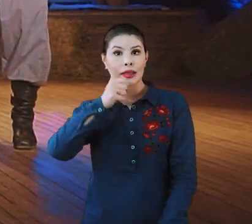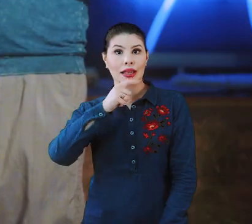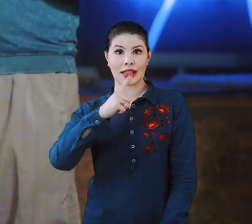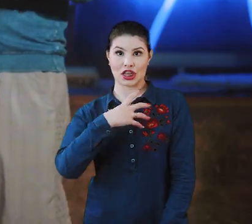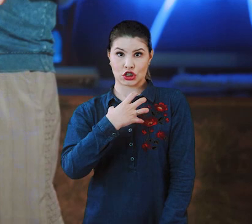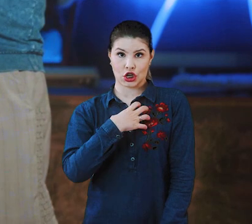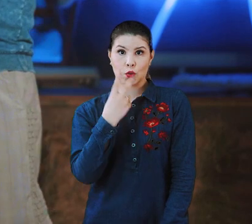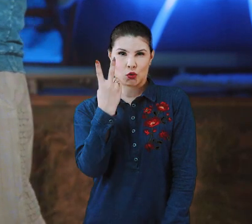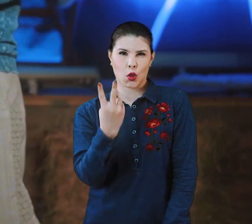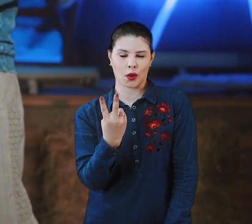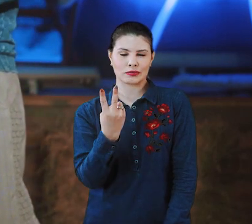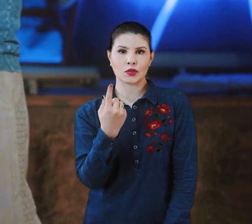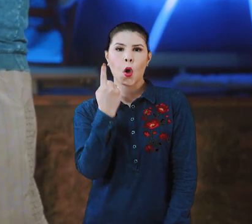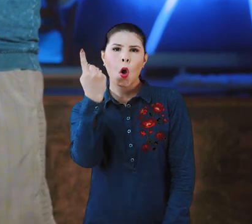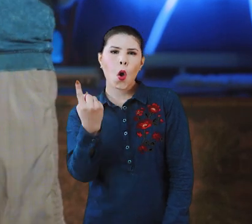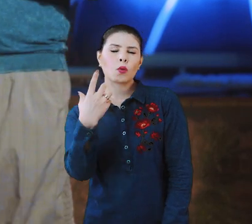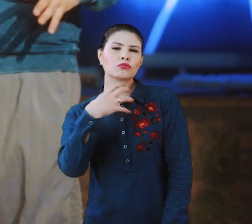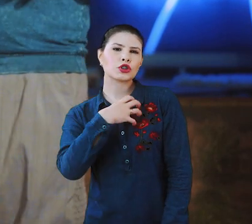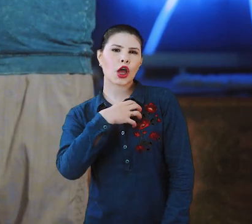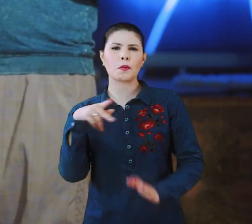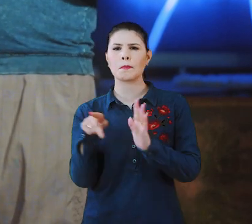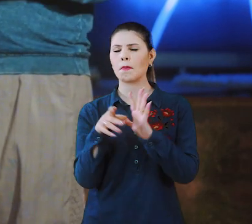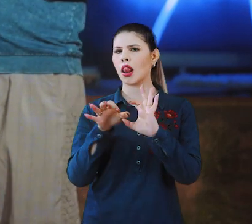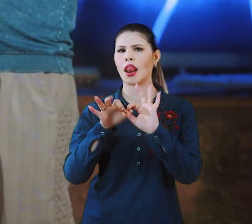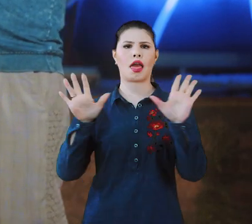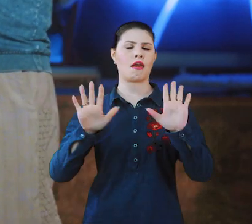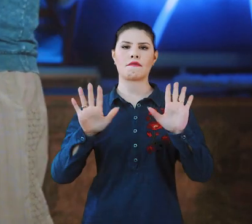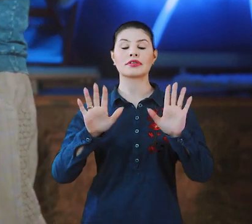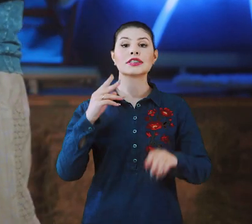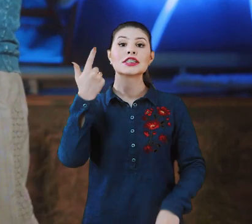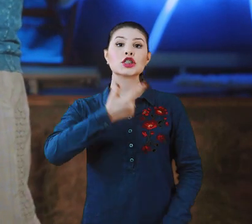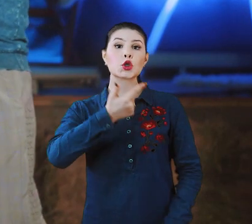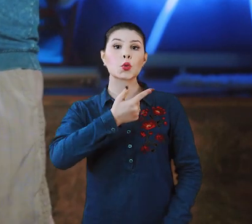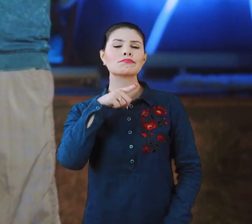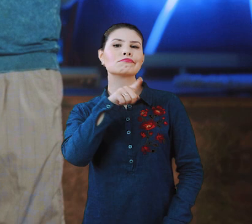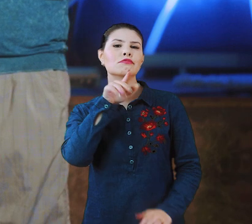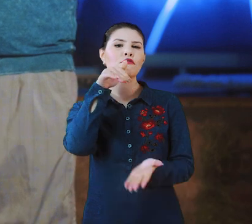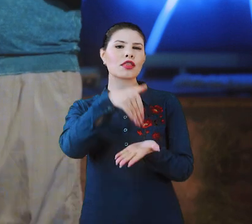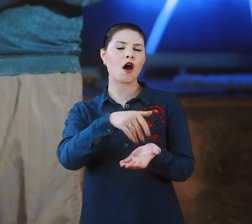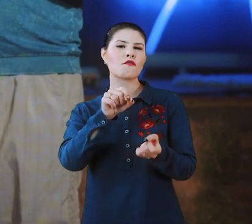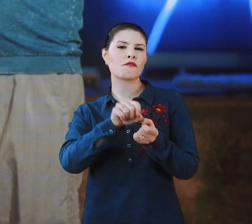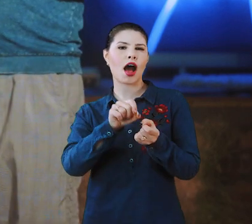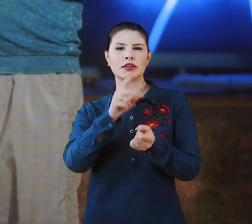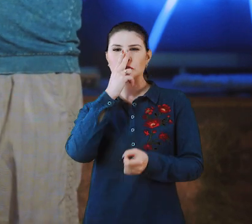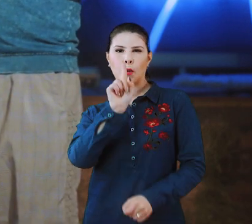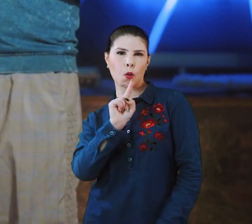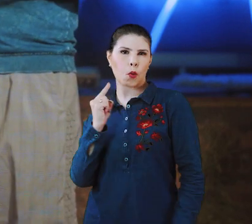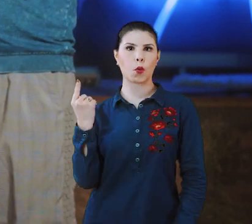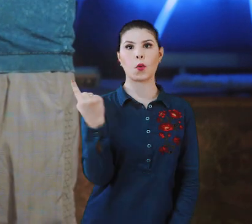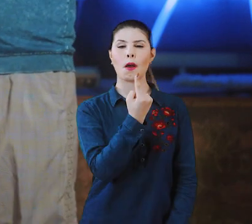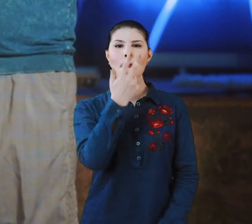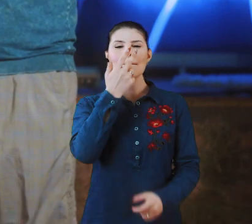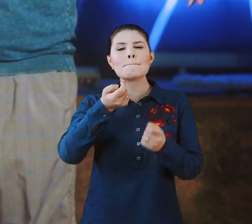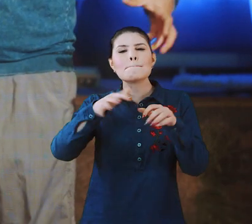sarandeios, um a seu bel prazer de livre criação e um segundo, sendo que no final ela dá um giro onde faça que o